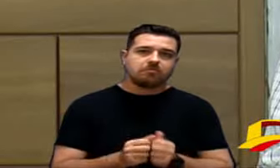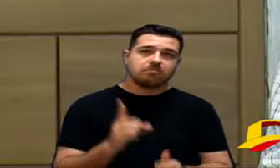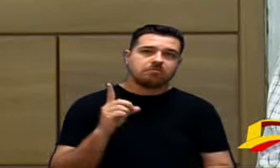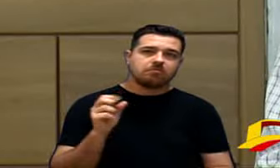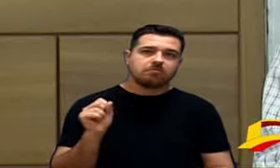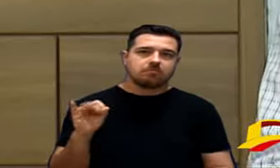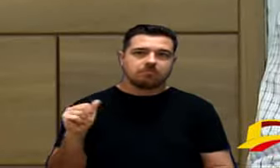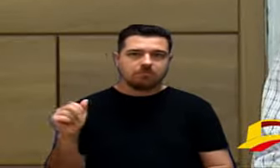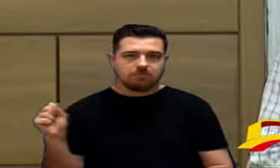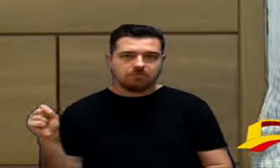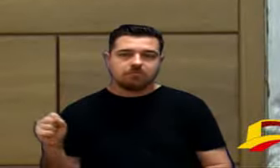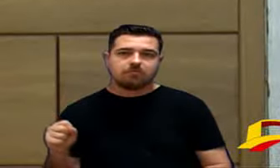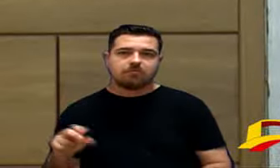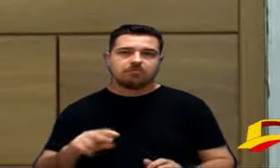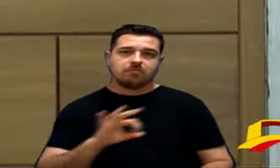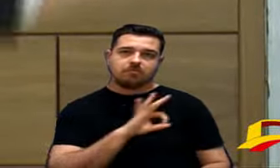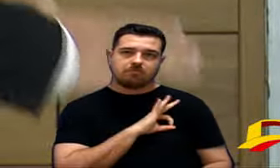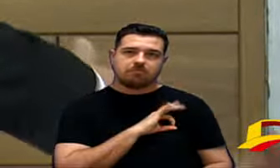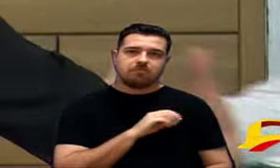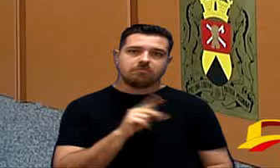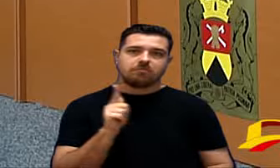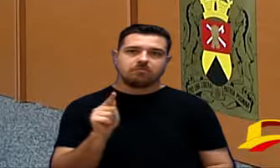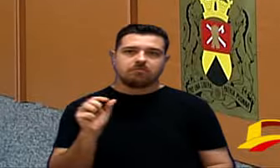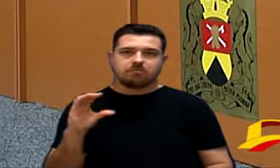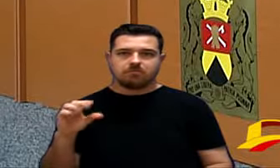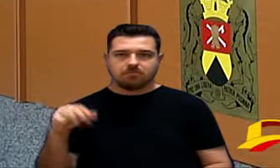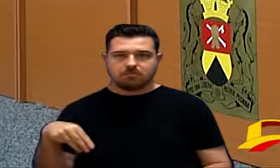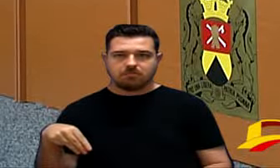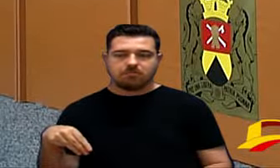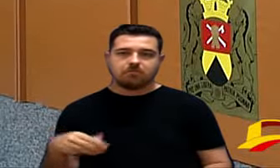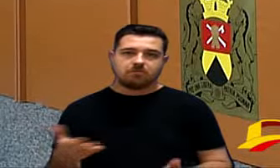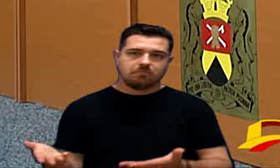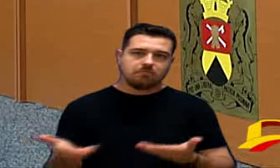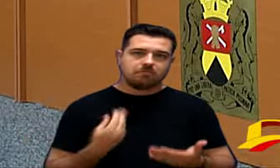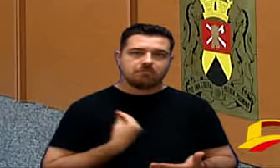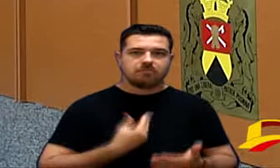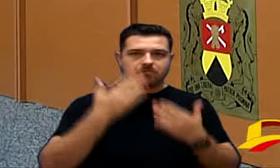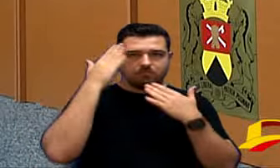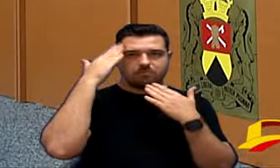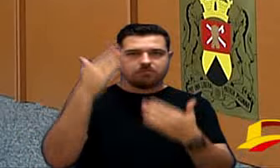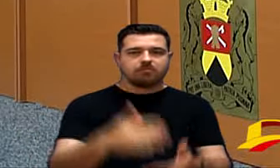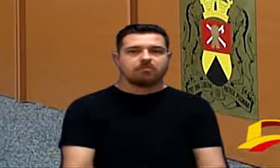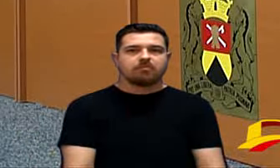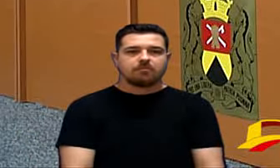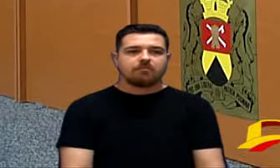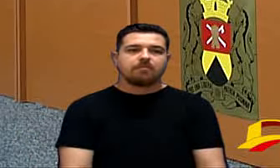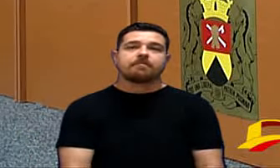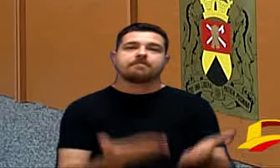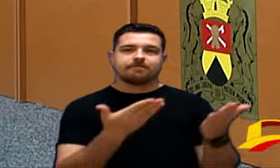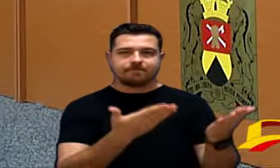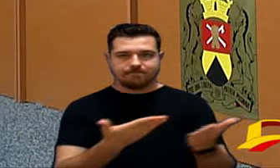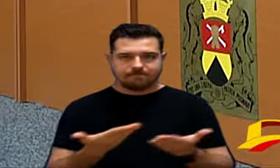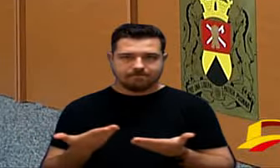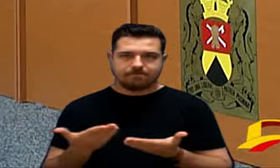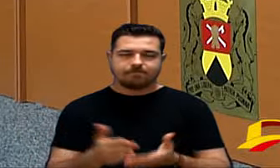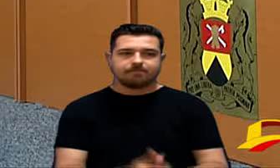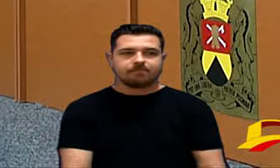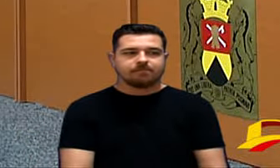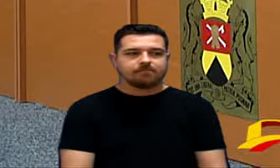GCM Obrigado também pela presença bem você seja bem-vindo